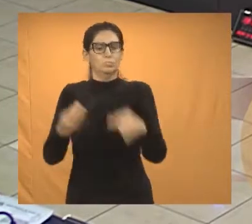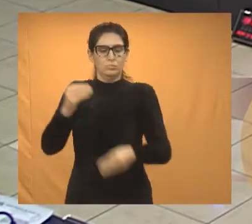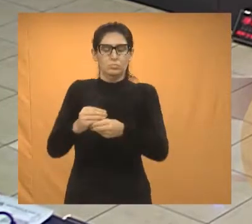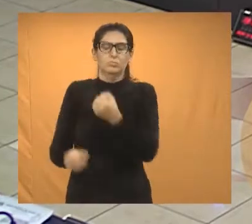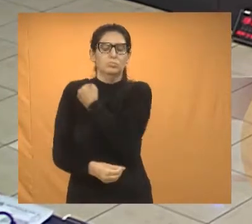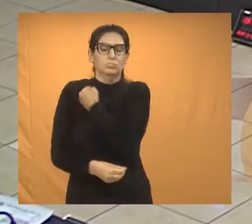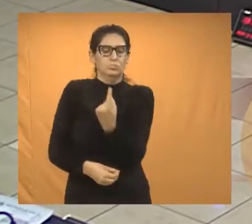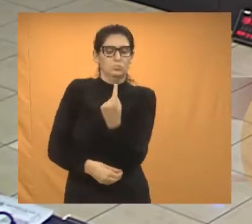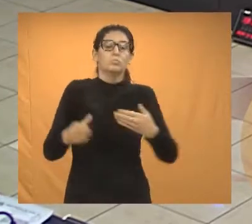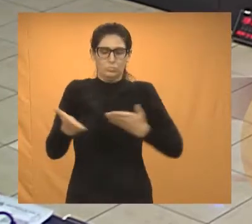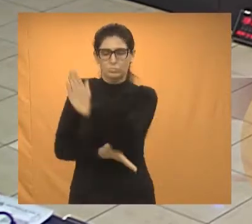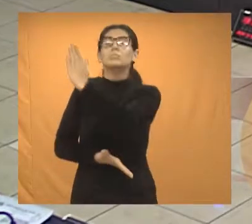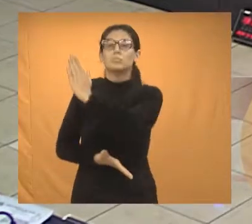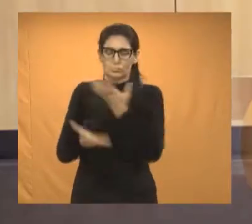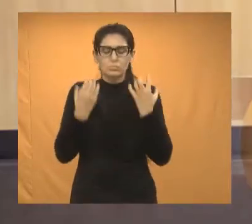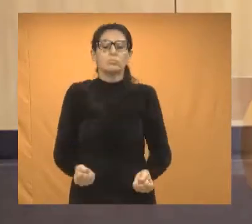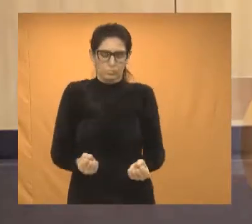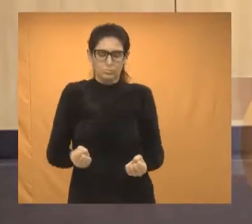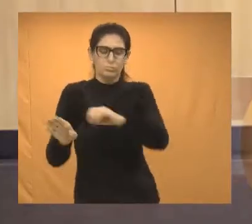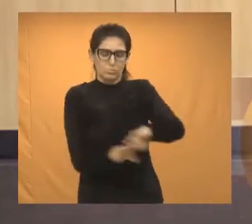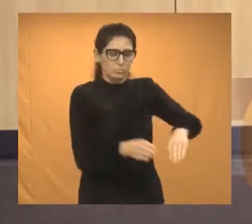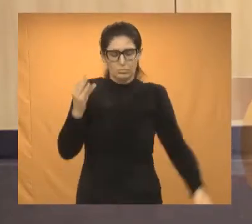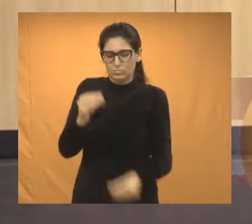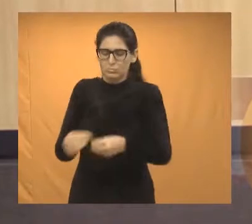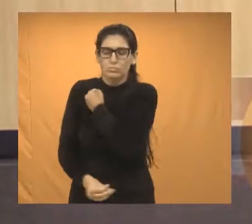Emenda número 3.